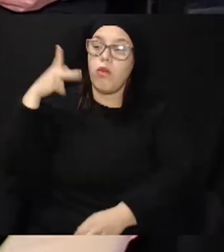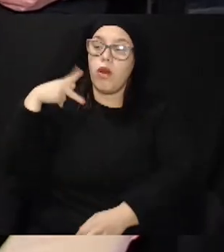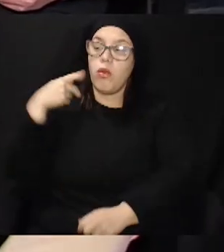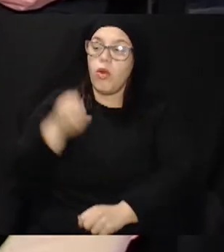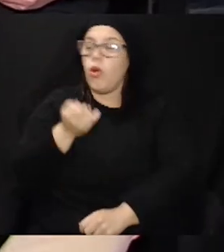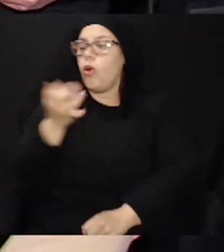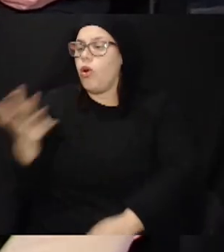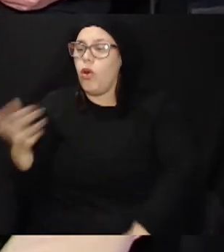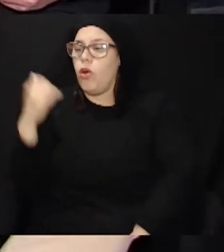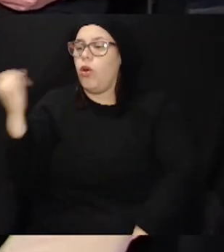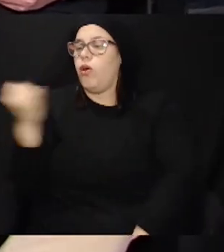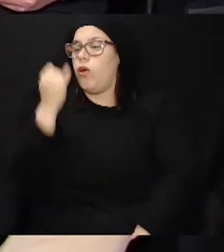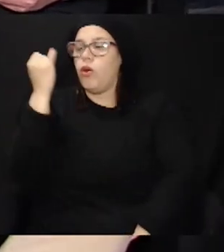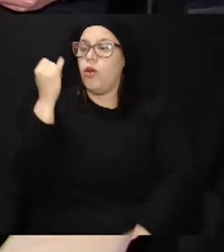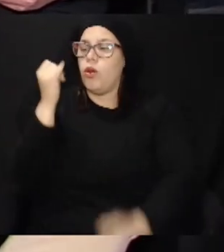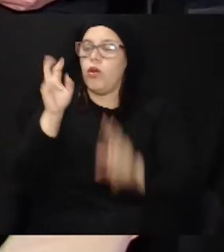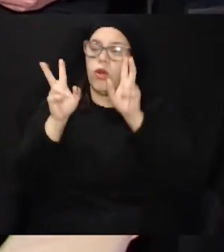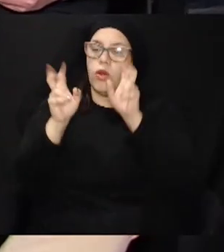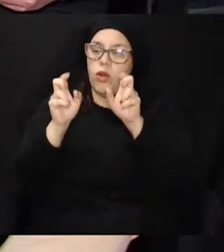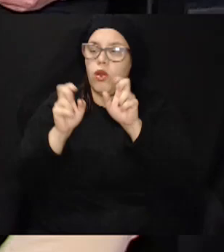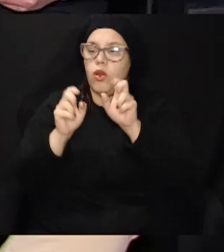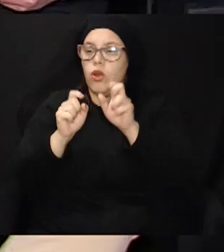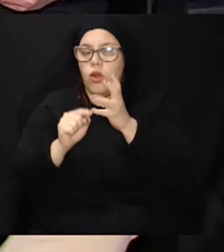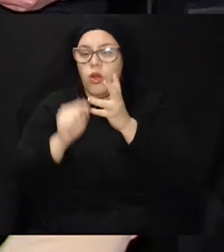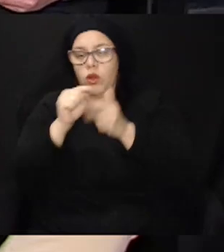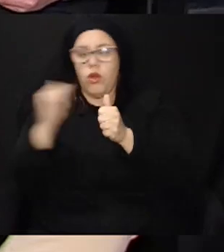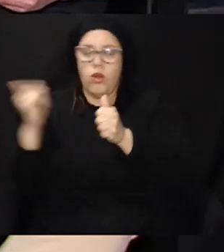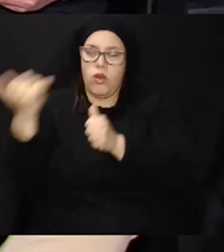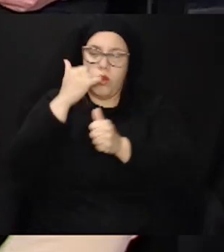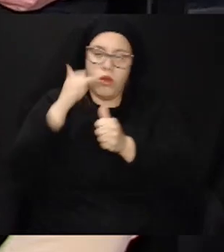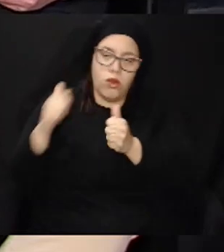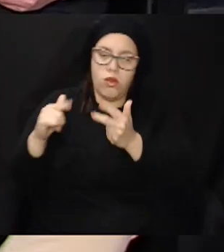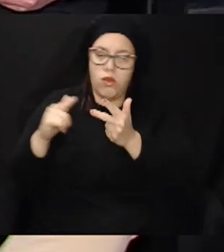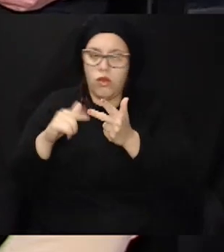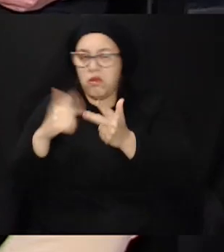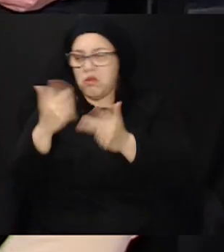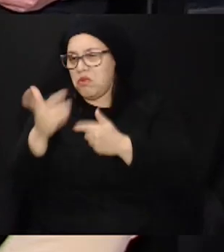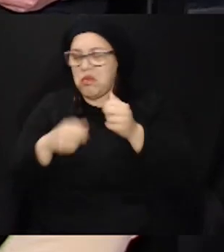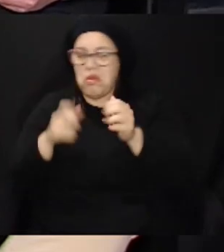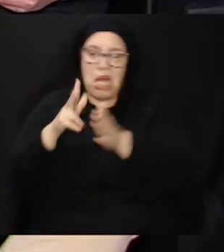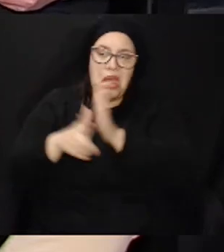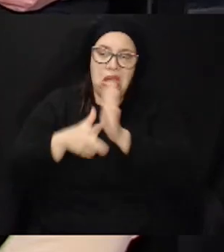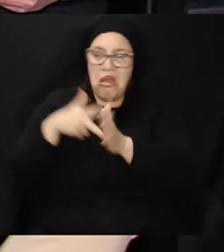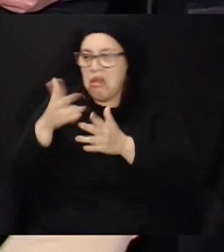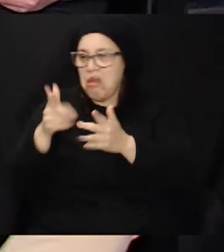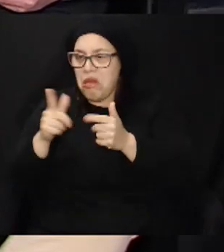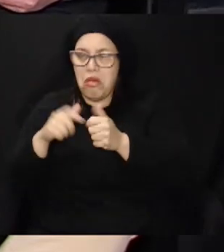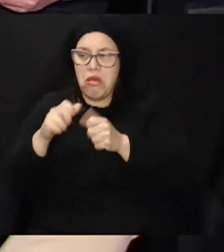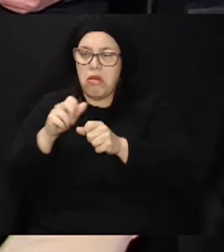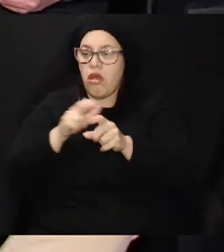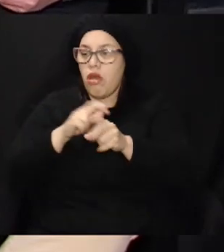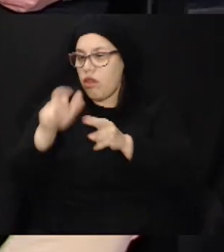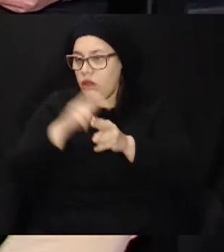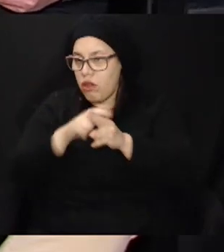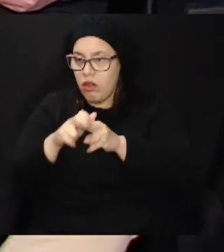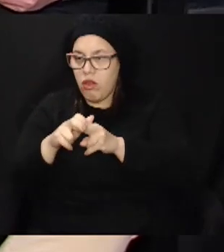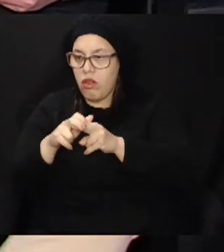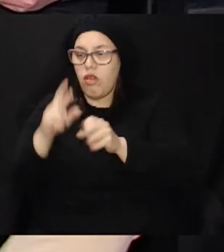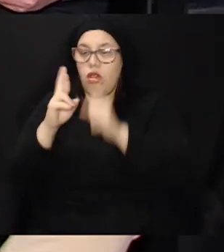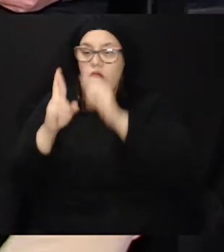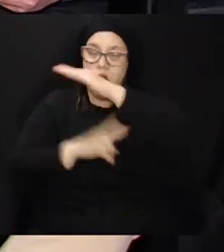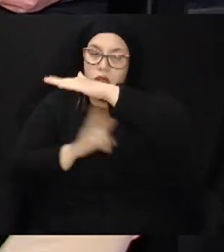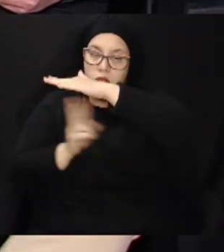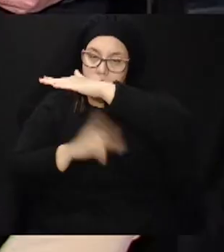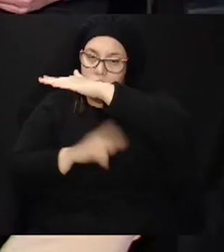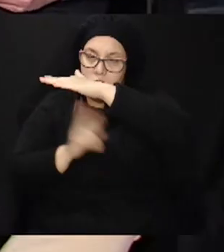né? Temas importantes, além dessas questões dos aeroportos, dos trens, do metrô, também a questão das rodovias, é um tema que você bate